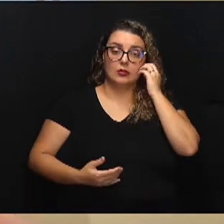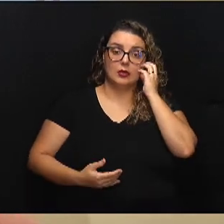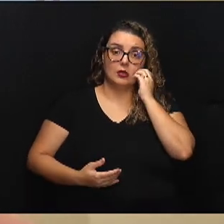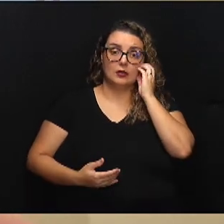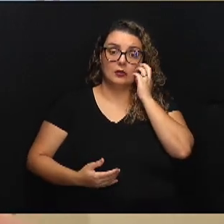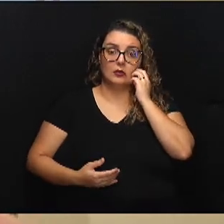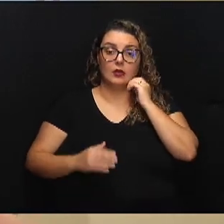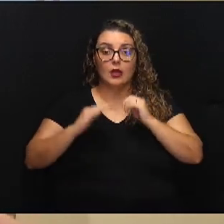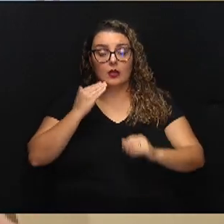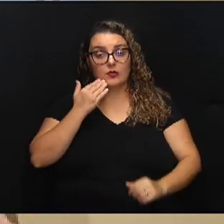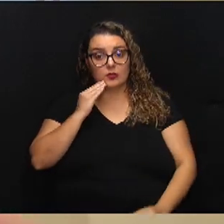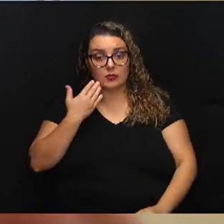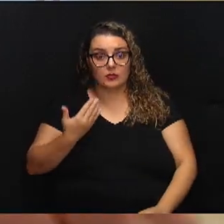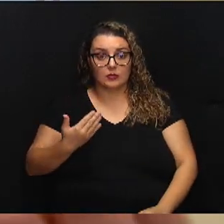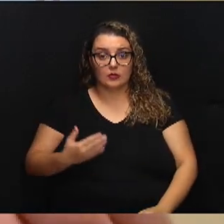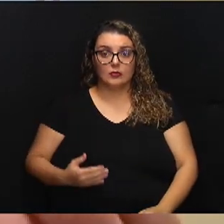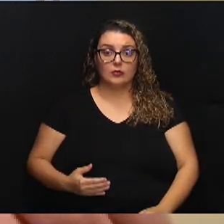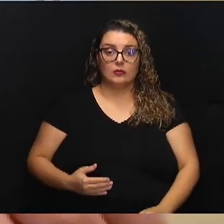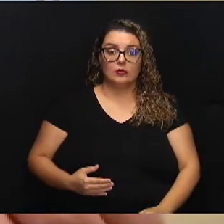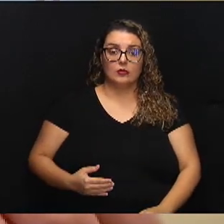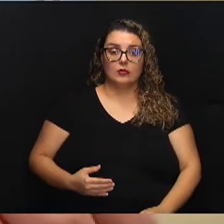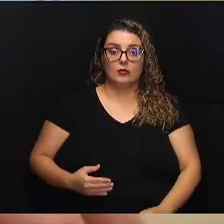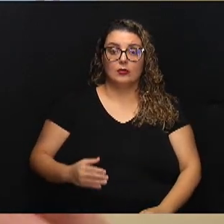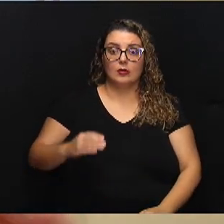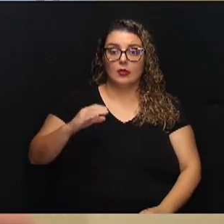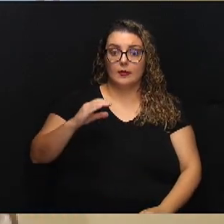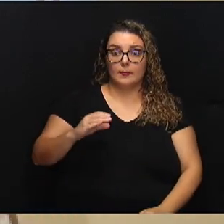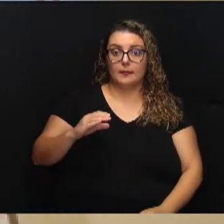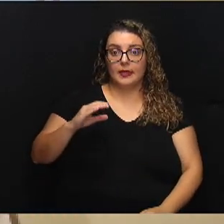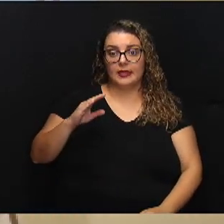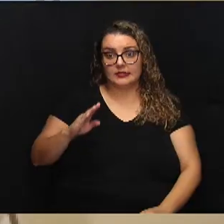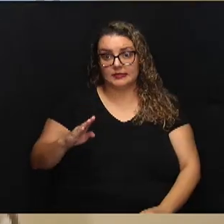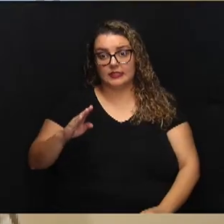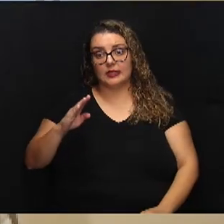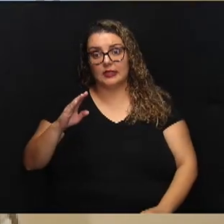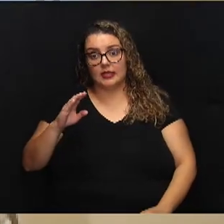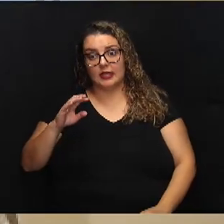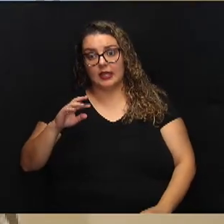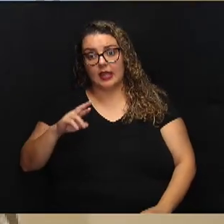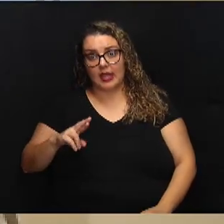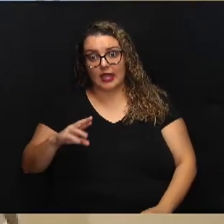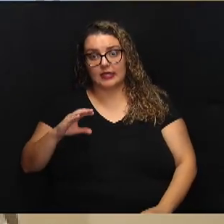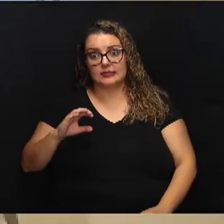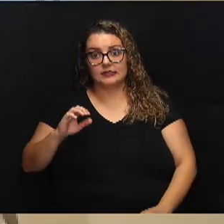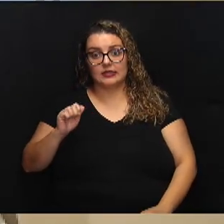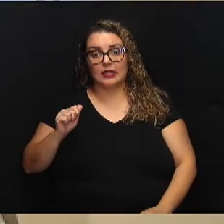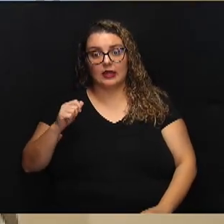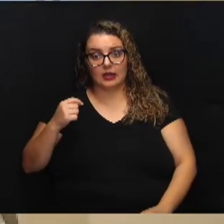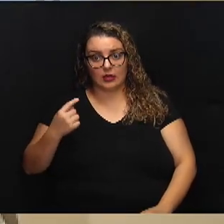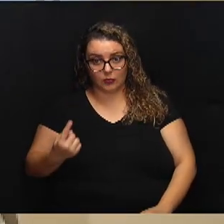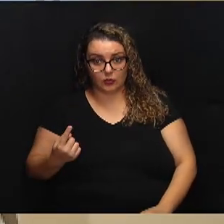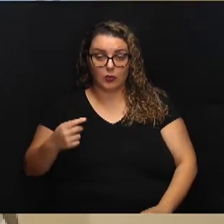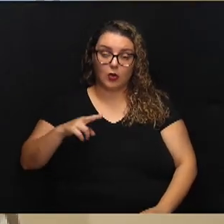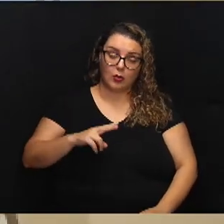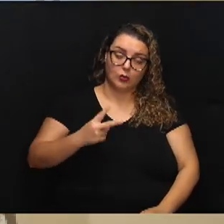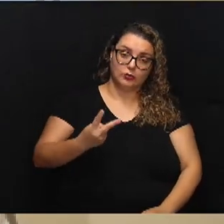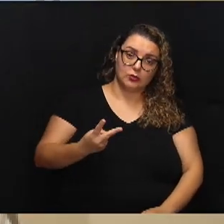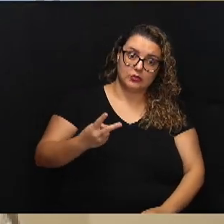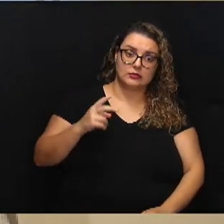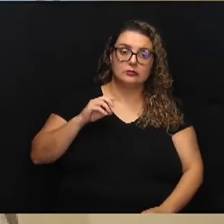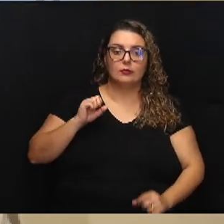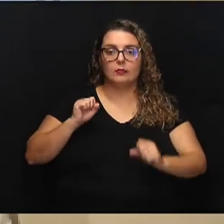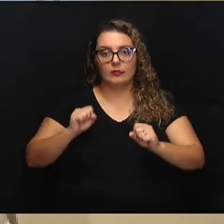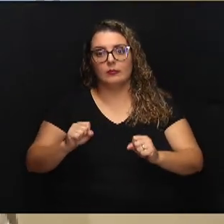algum defeito, seja no BRCA1 ou no BRCA2, isso pode passar. Então, se chega uma mutação no meu corpo, pode ser que